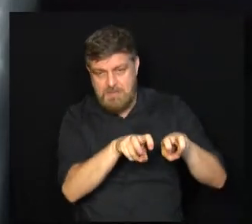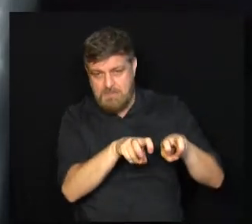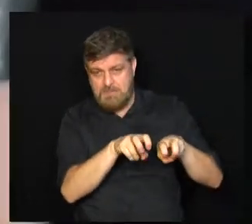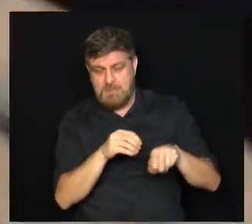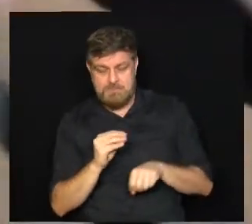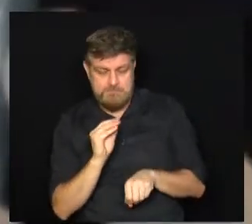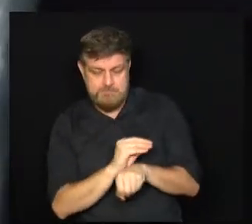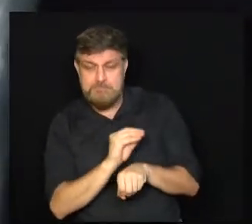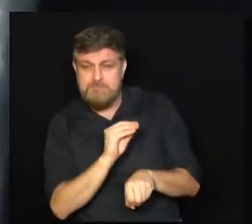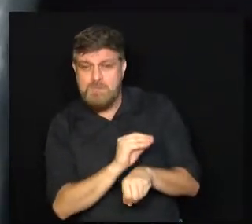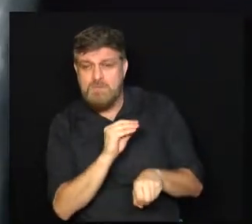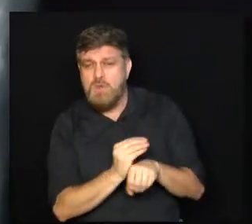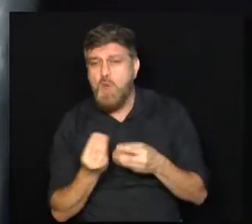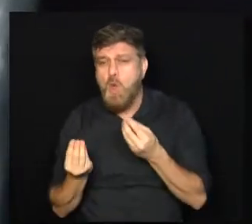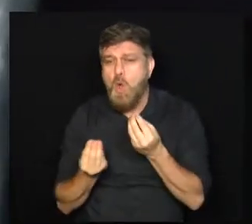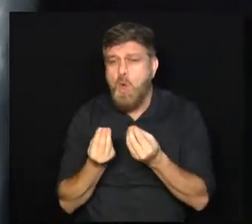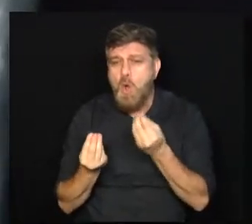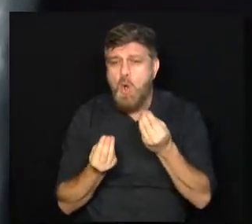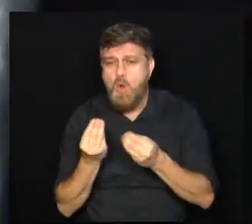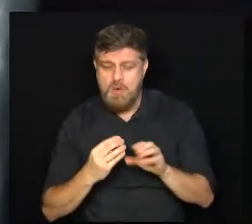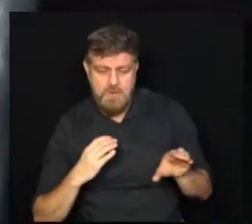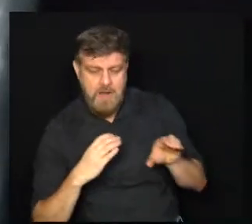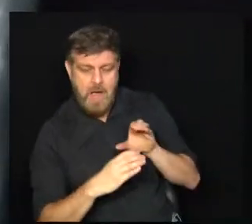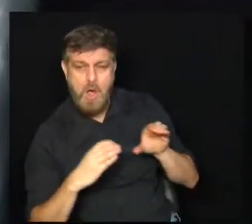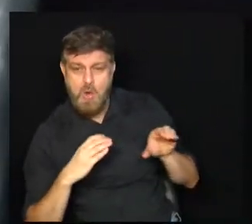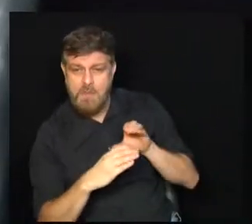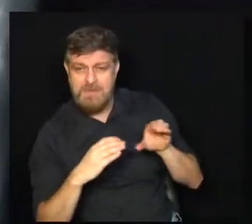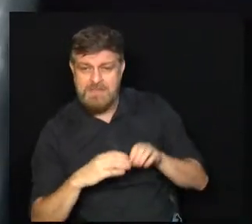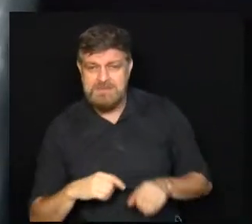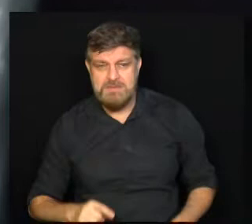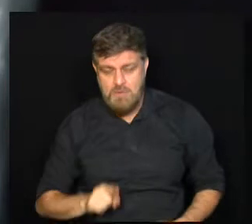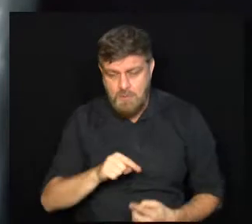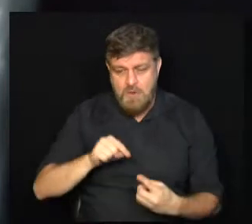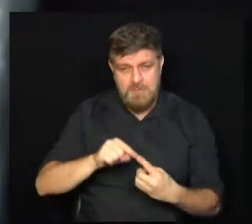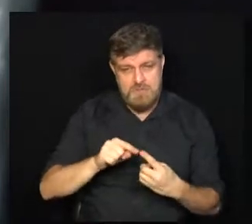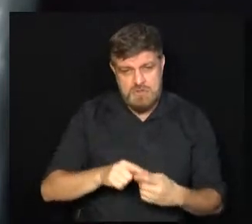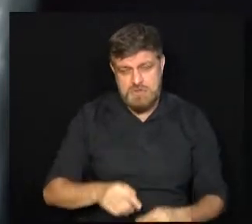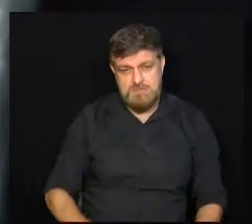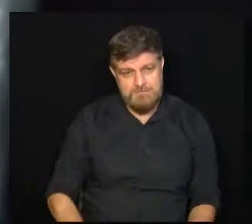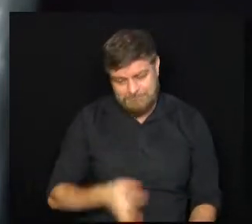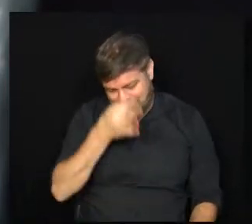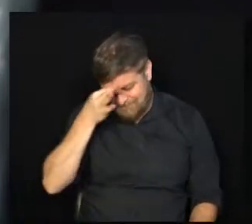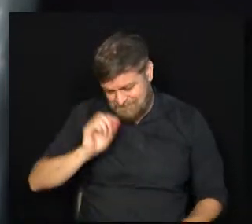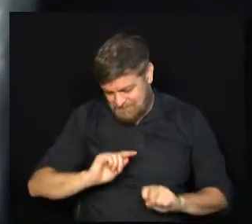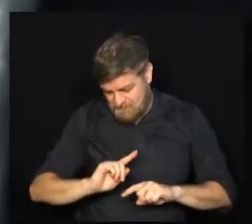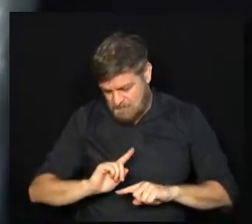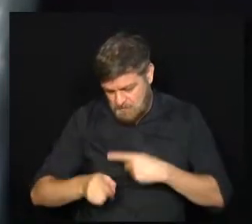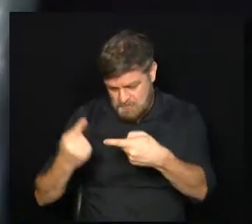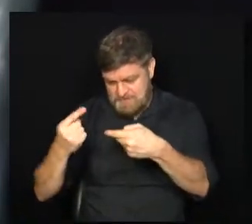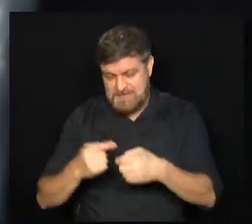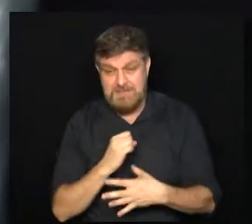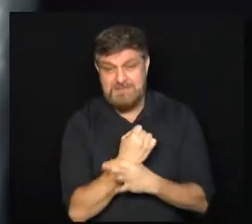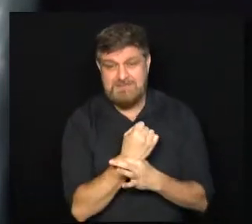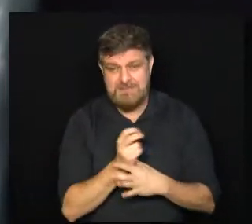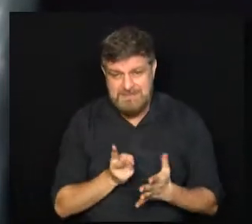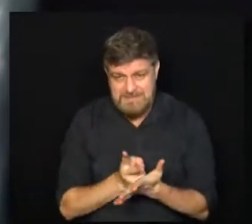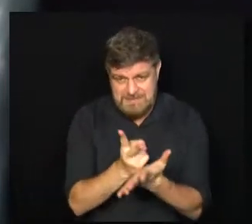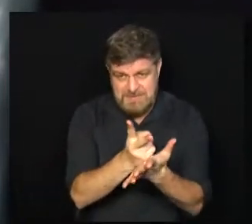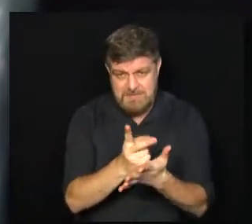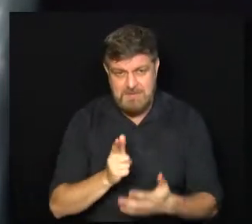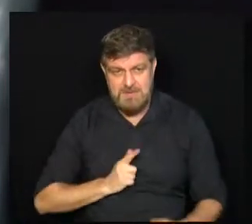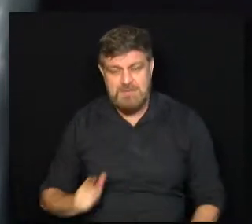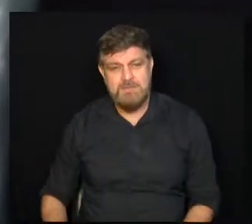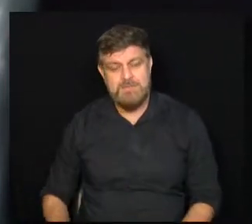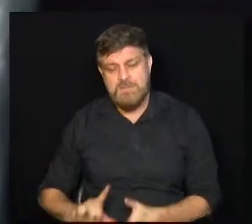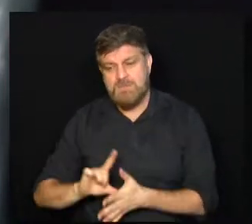passageiros, né? Como tem que ser a comunicação para que a gente tenha sucesso e segurança sempre. Então, fatores humanos é uma disciplina, depois